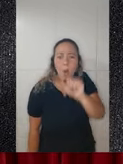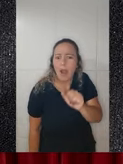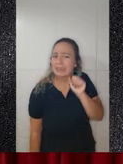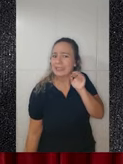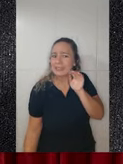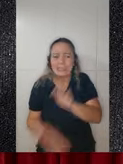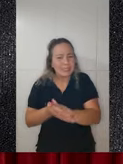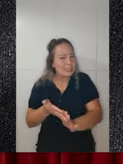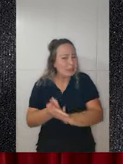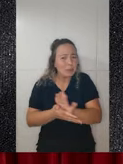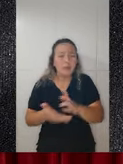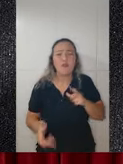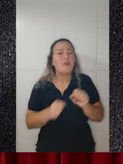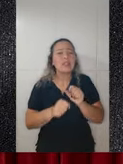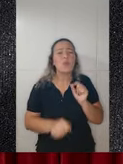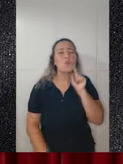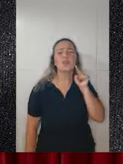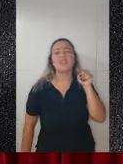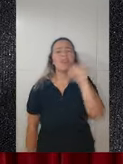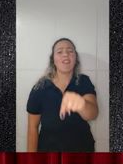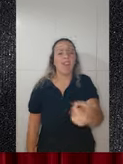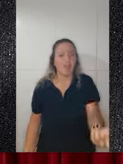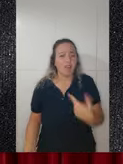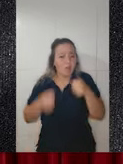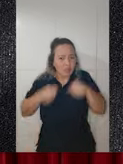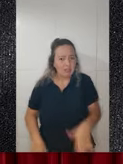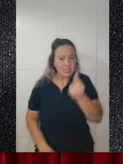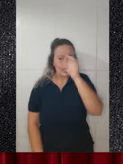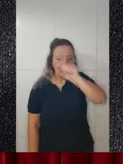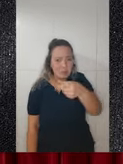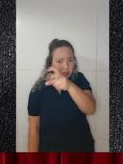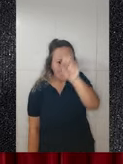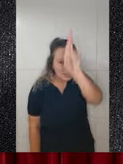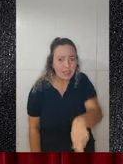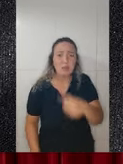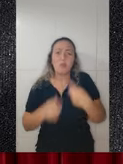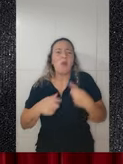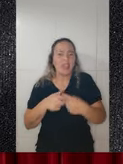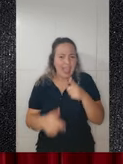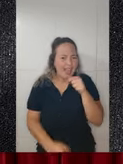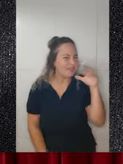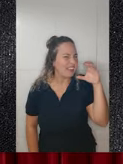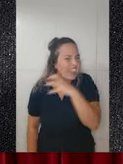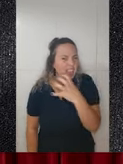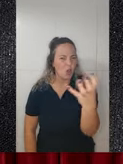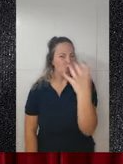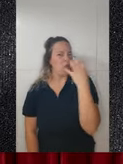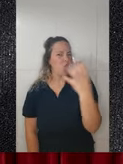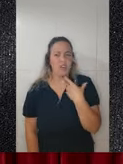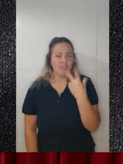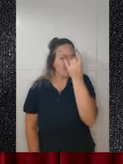nessa merda? Eu sou um idiota, sabe? Eu gastei R$6.500 por causa de água morna e ventinho no rosto,